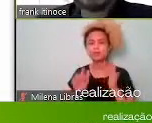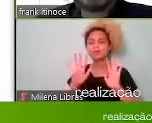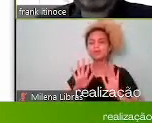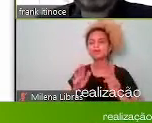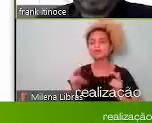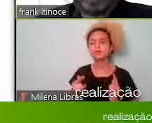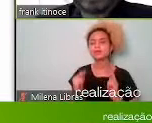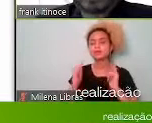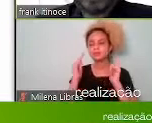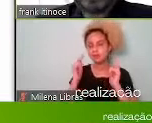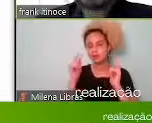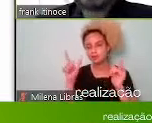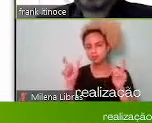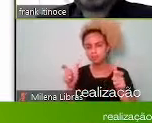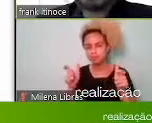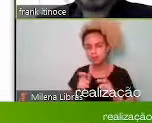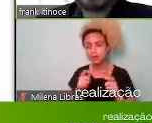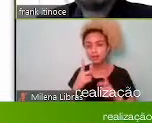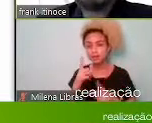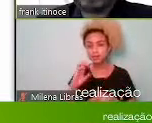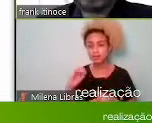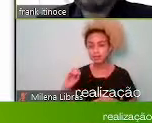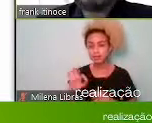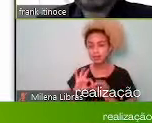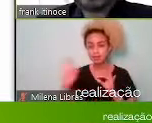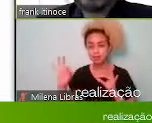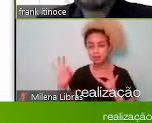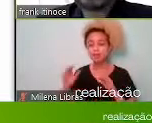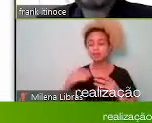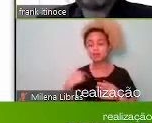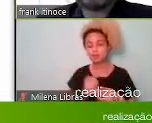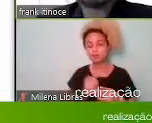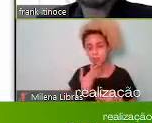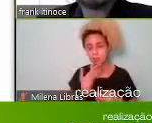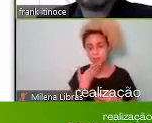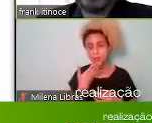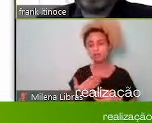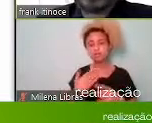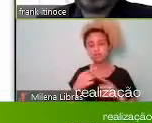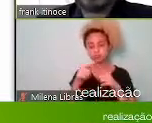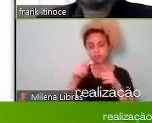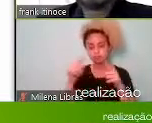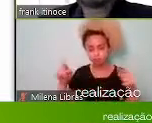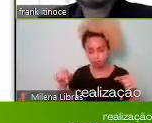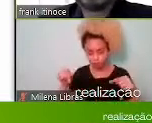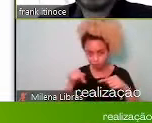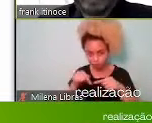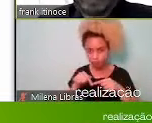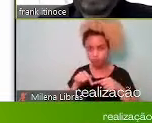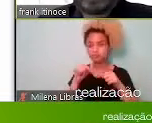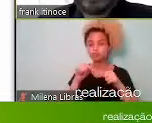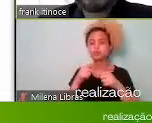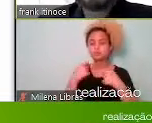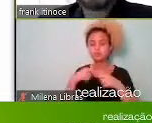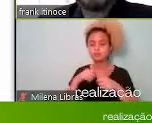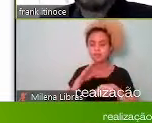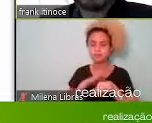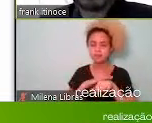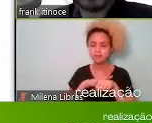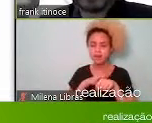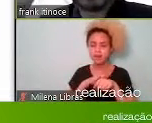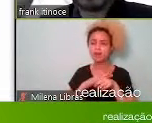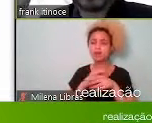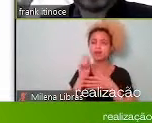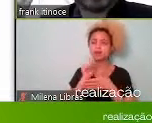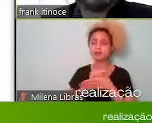aí de 100 metros quadrados, a gente pedia a planta. E a pessoa tinha que fazer a planta, assinar, fazer